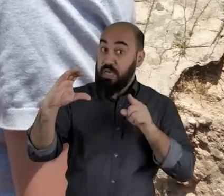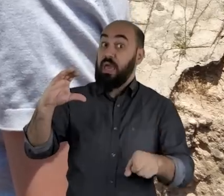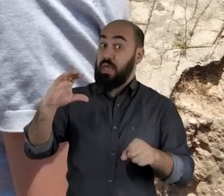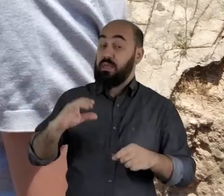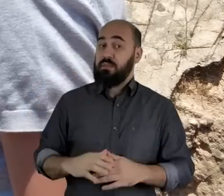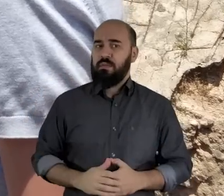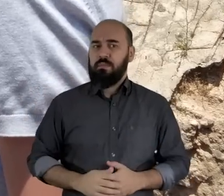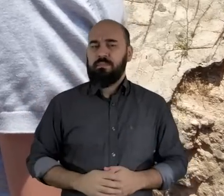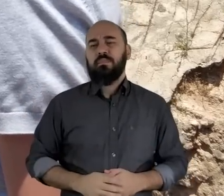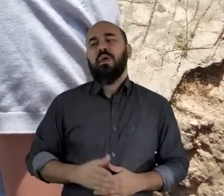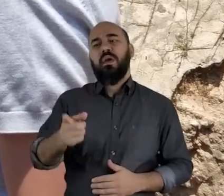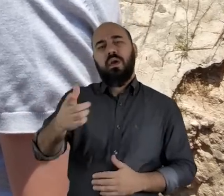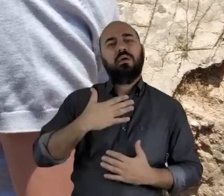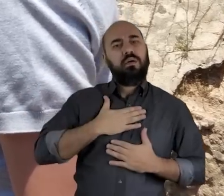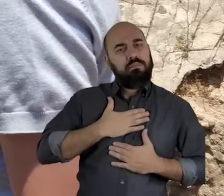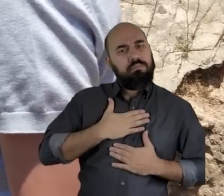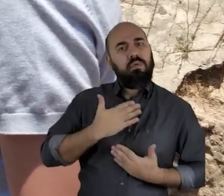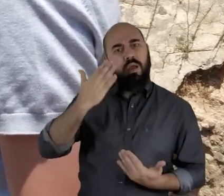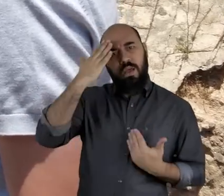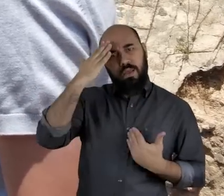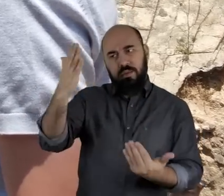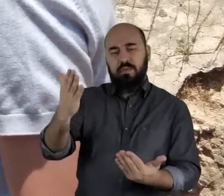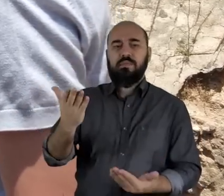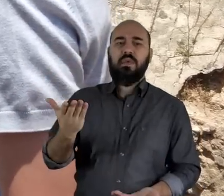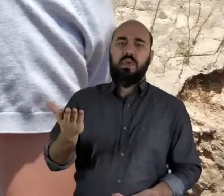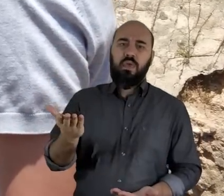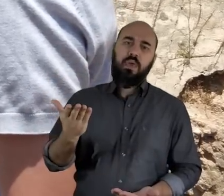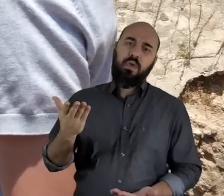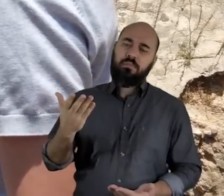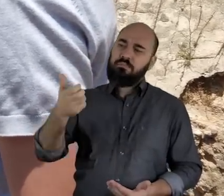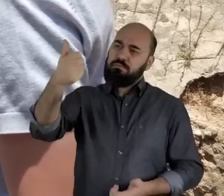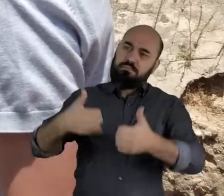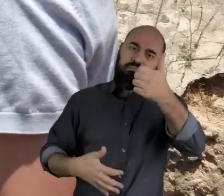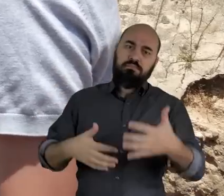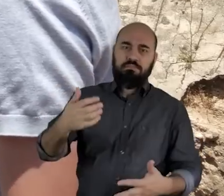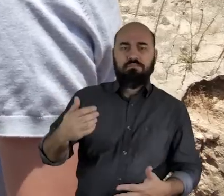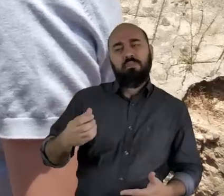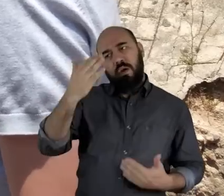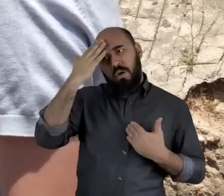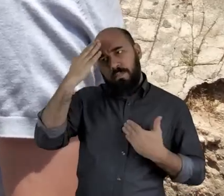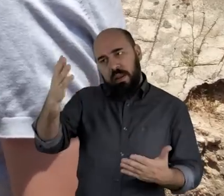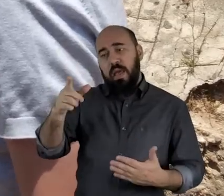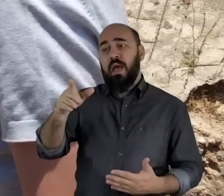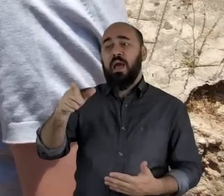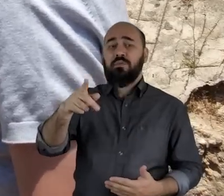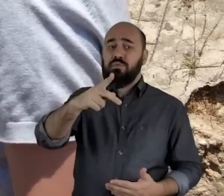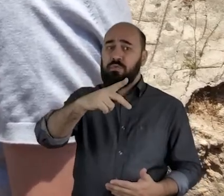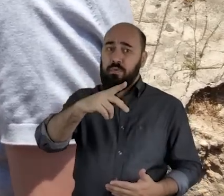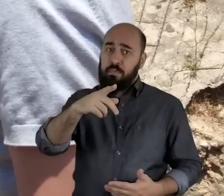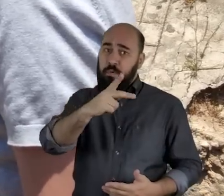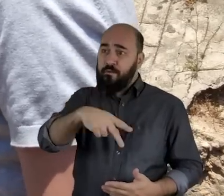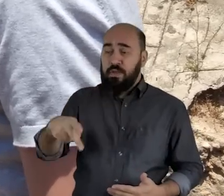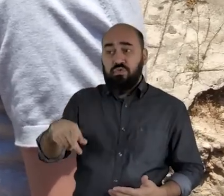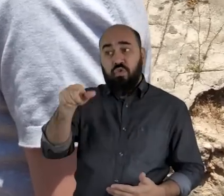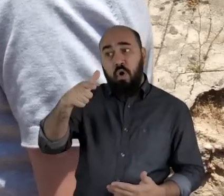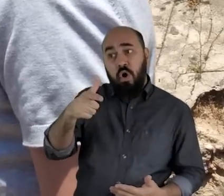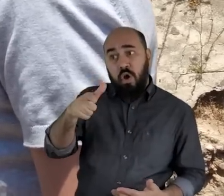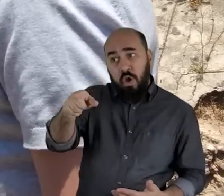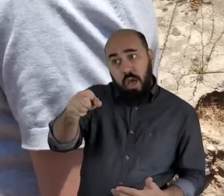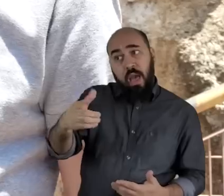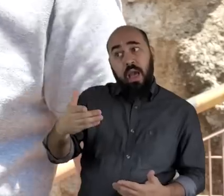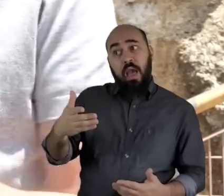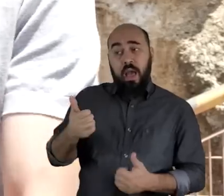Eu gostaria que você mandasse os agradecimentos ao professor Amnon Bentor por permitir que nós gravássemos aqui. Um grande arqueólogo que eu espero conhecer